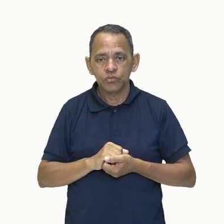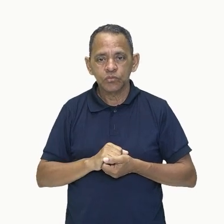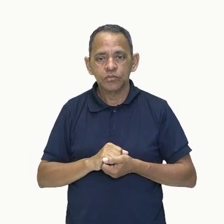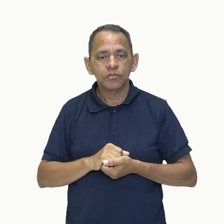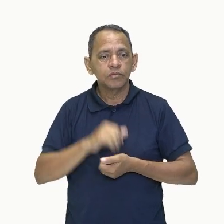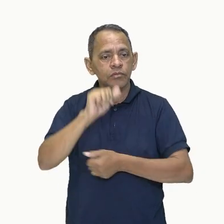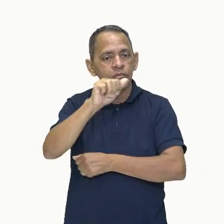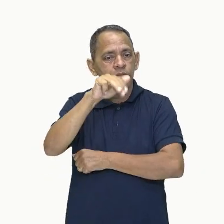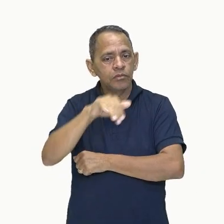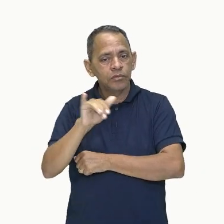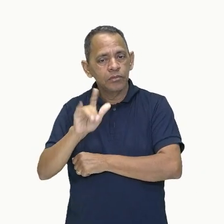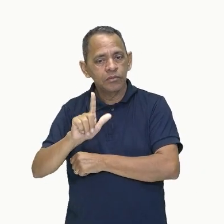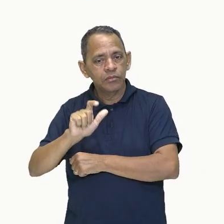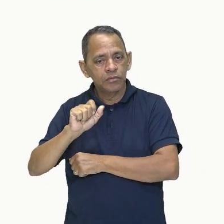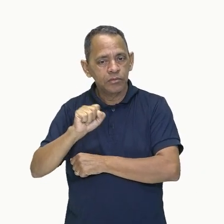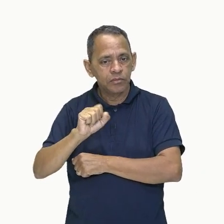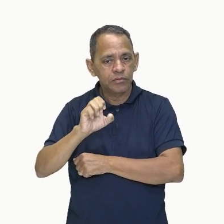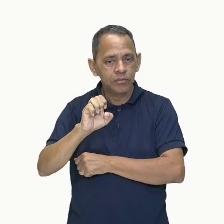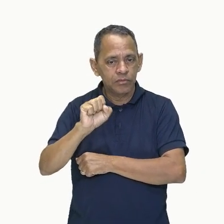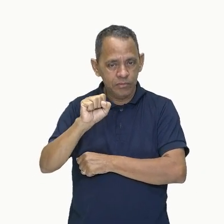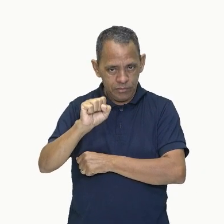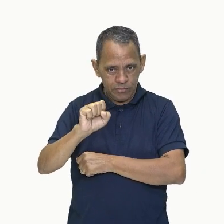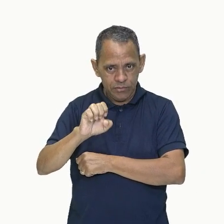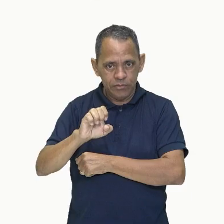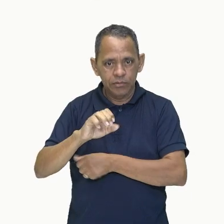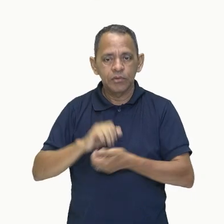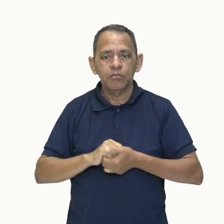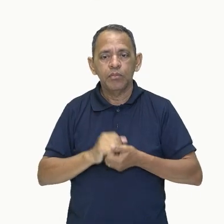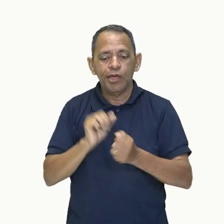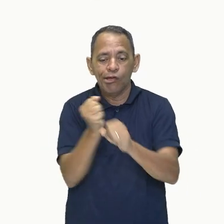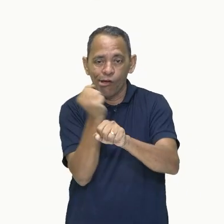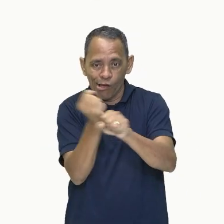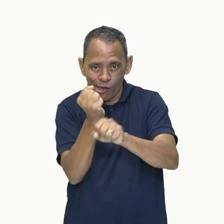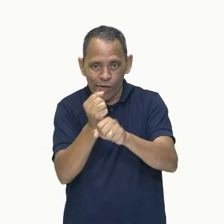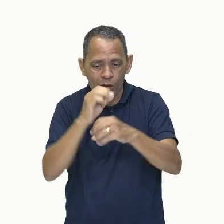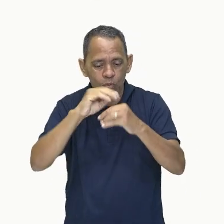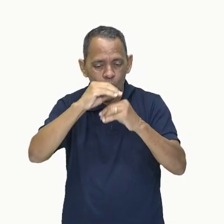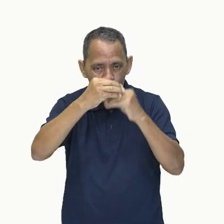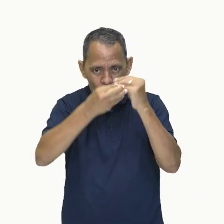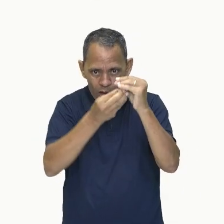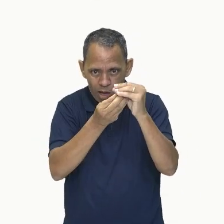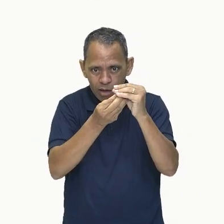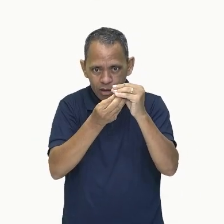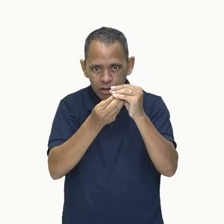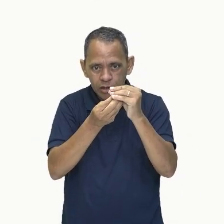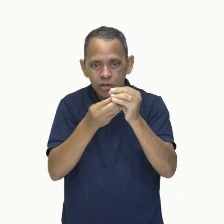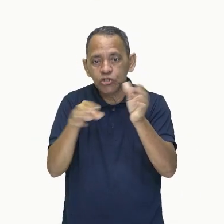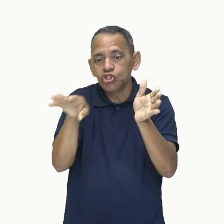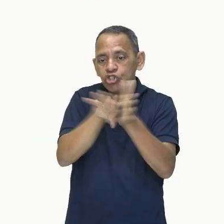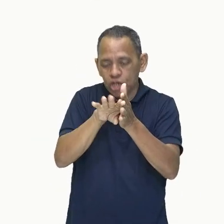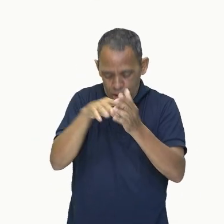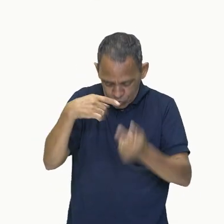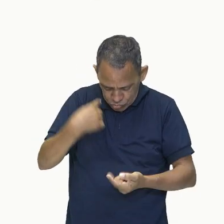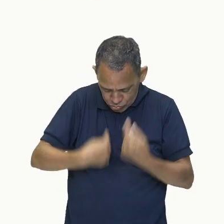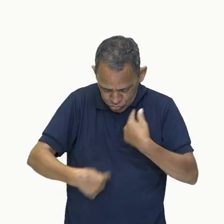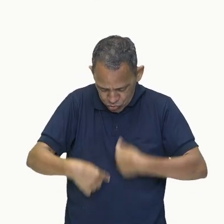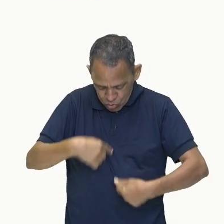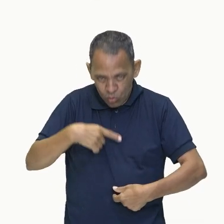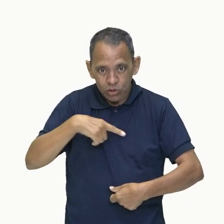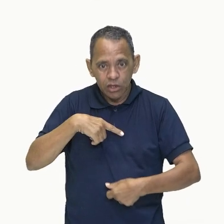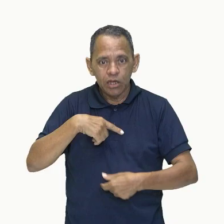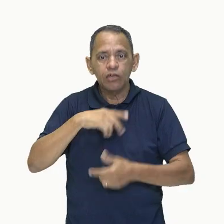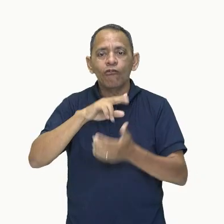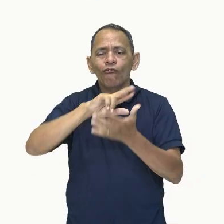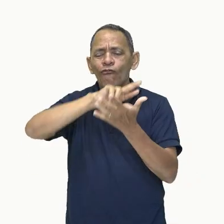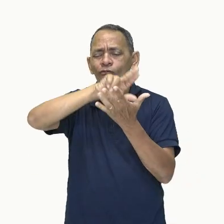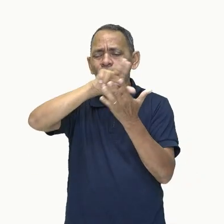amilase, que vai estar fazendo ali um processo de quebra já dessas moléculas. Quando ela chega no estômago, ela vai ter várias outras